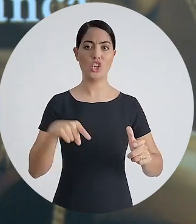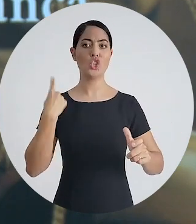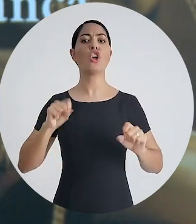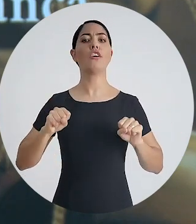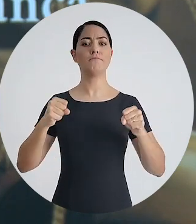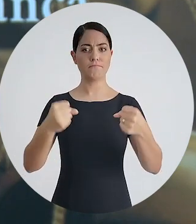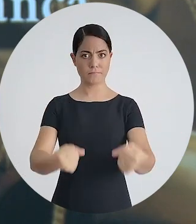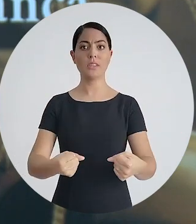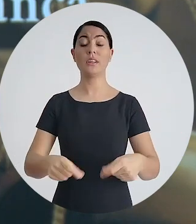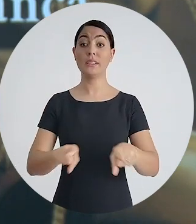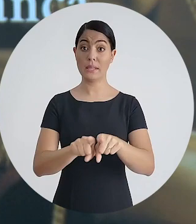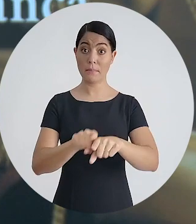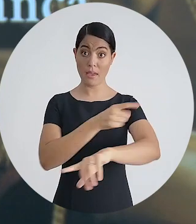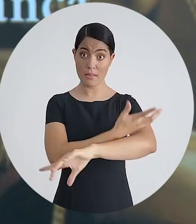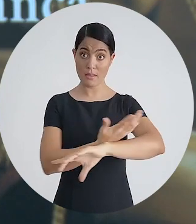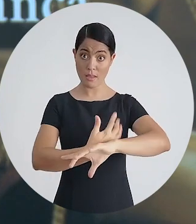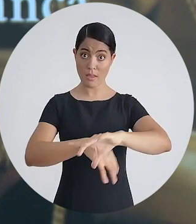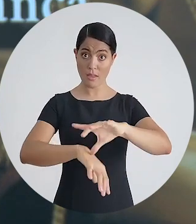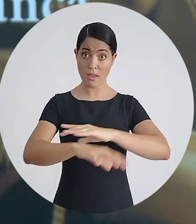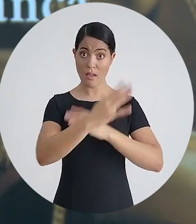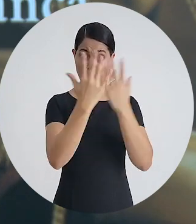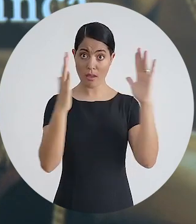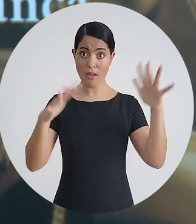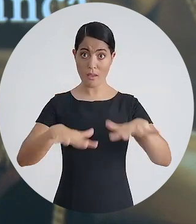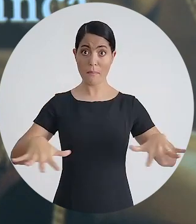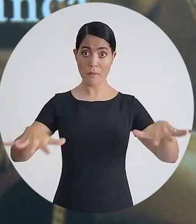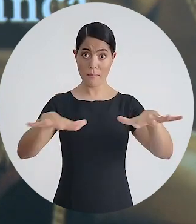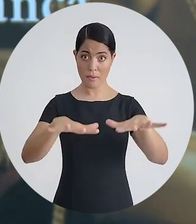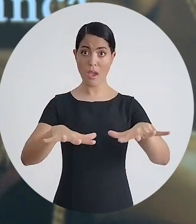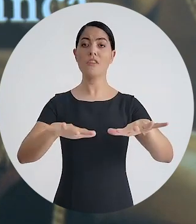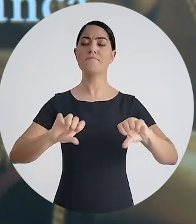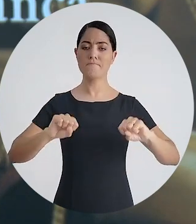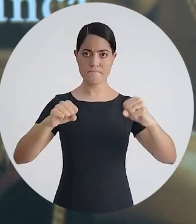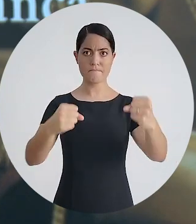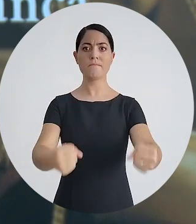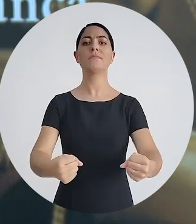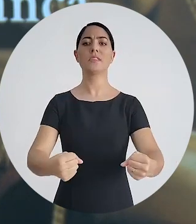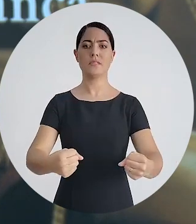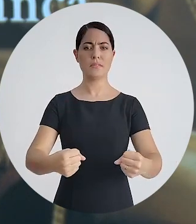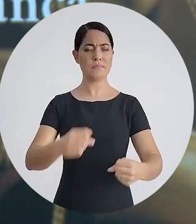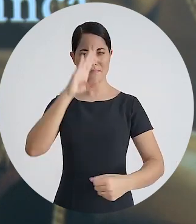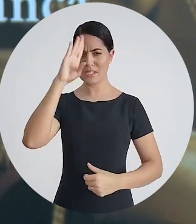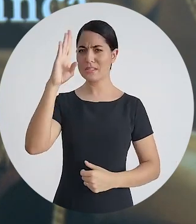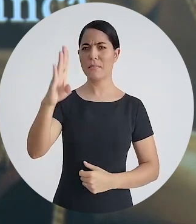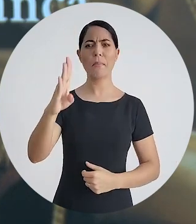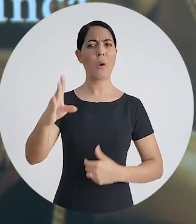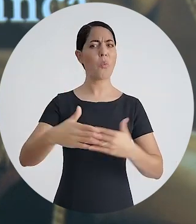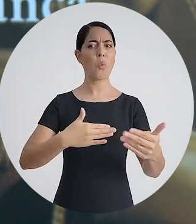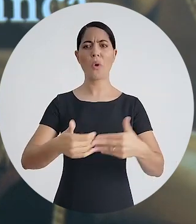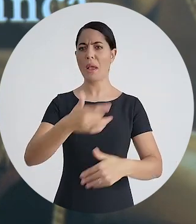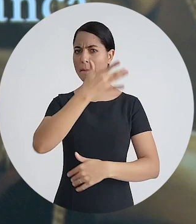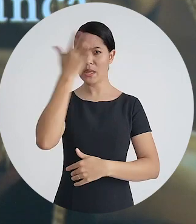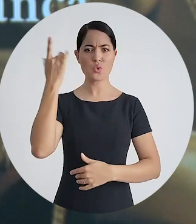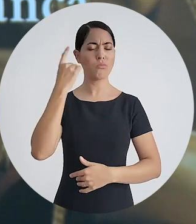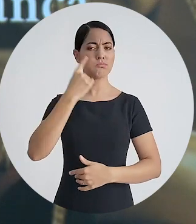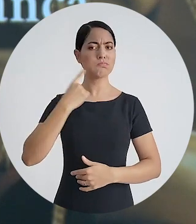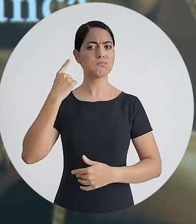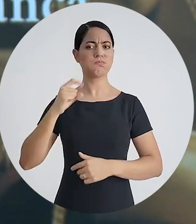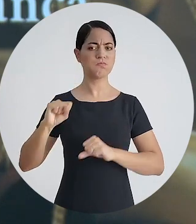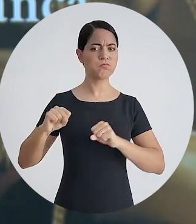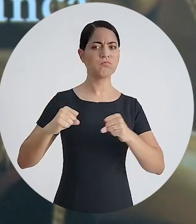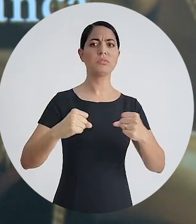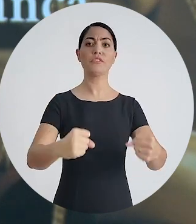absolutamente comprometida com a defesa do meio ambiente. Esses são primados, obrigatórios de qualquer um que dirija a Ordem